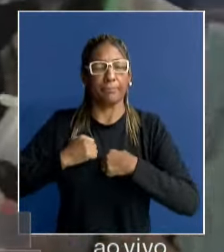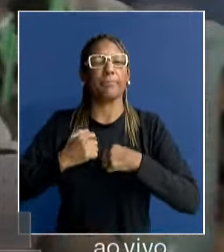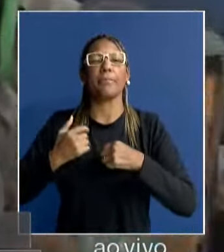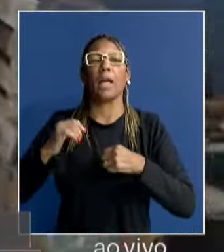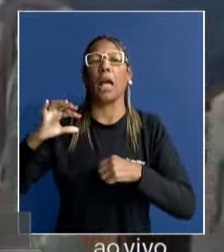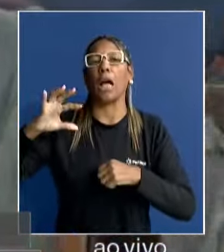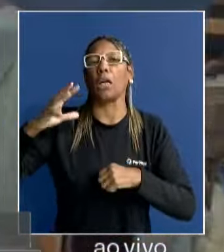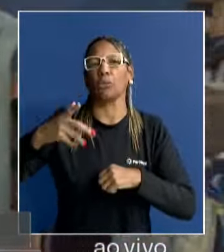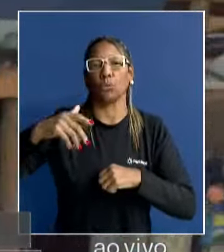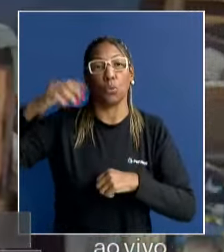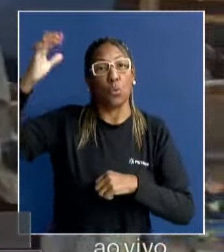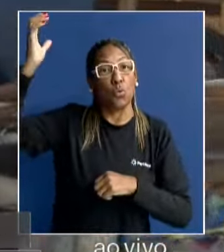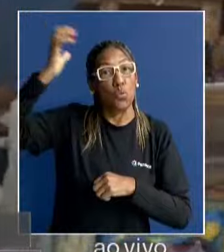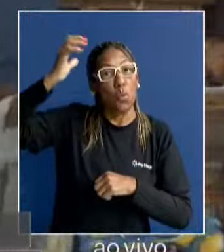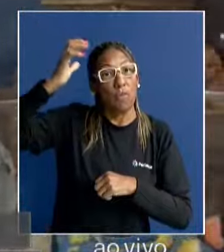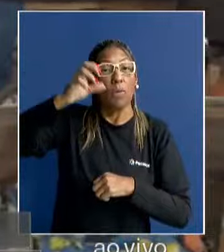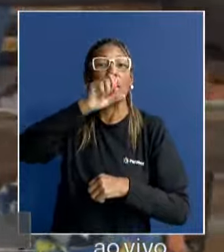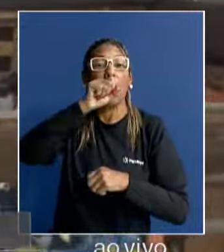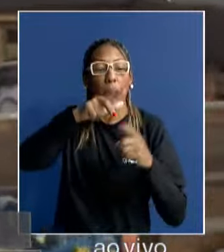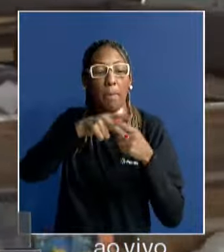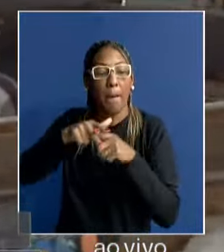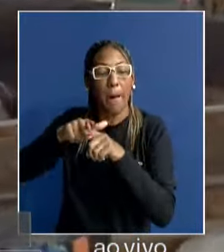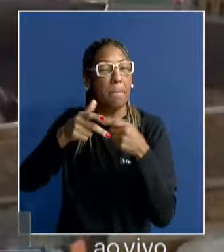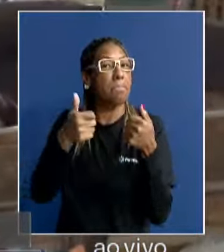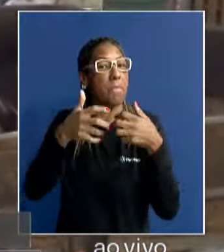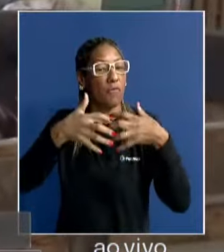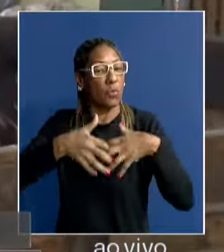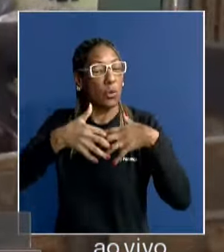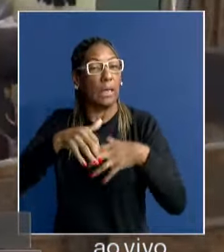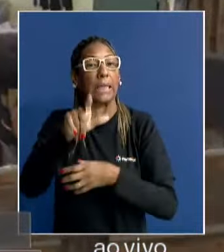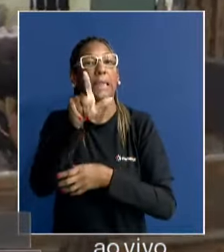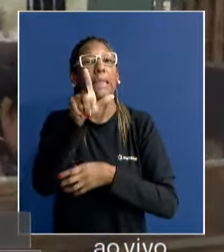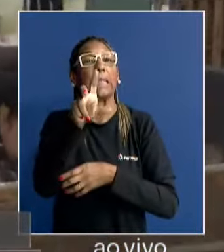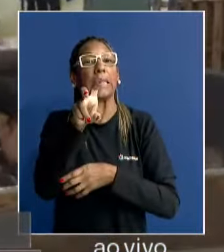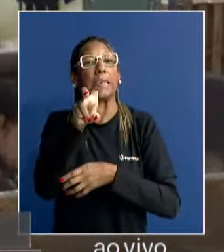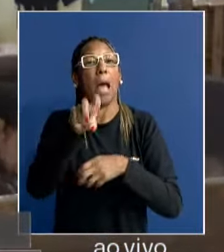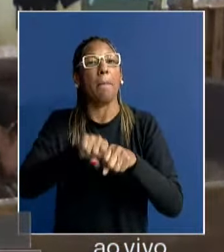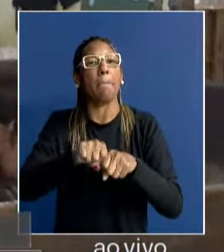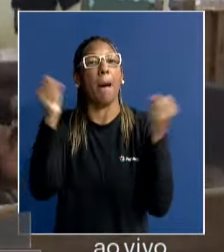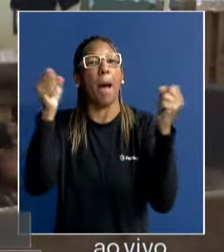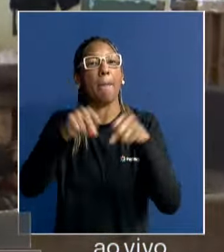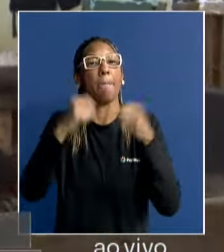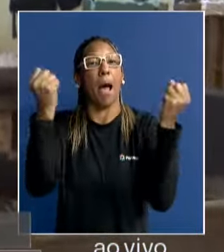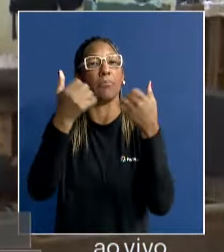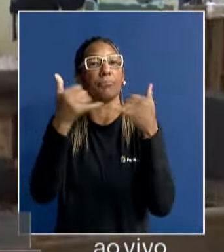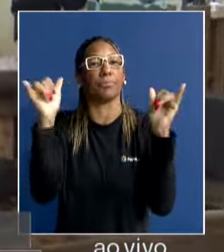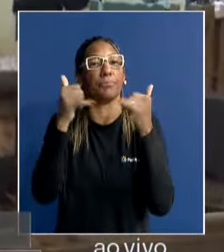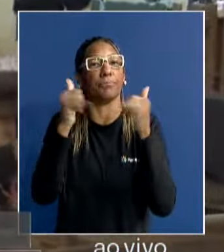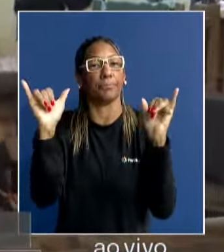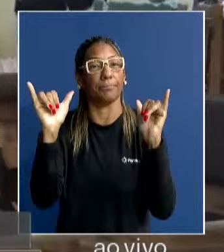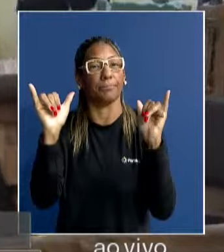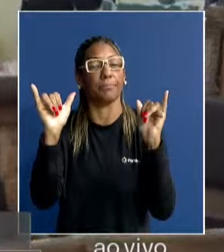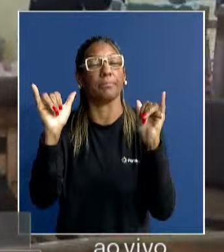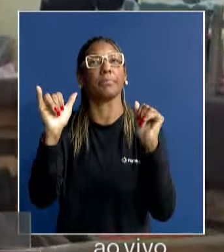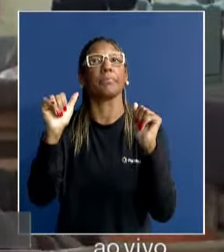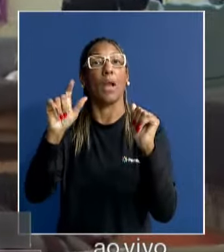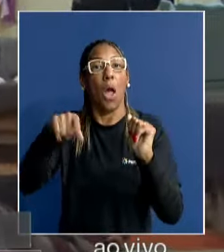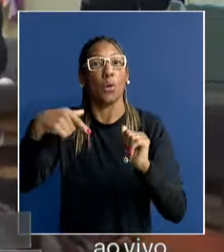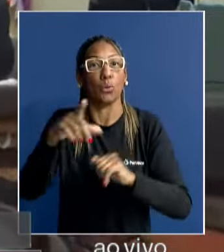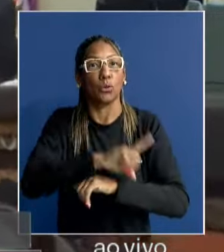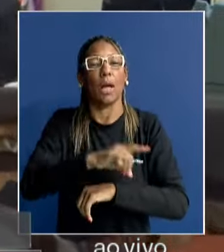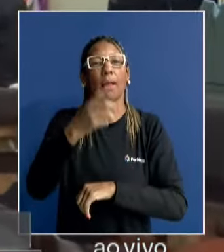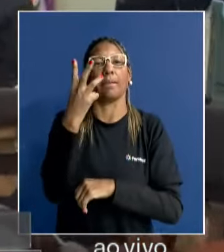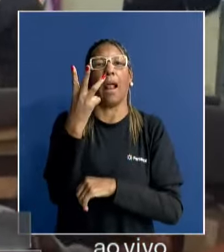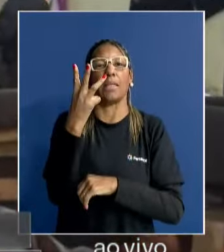maioria que teria sido colocado no sábado, funcionando 15 chuveiros, seriam queimados e já no dia seguinte tinham só